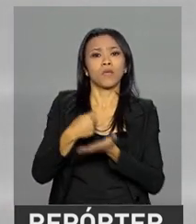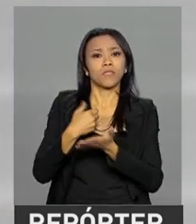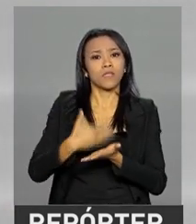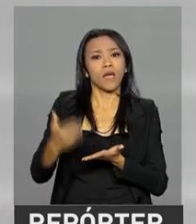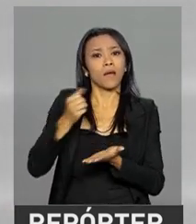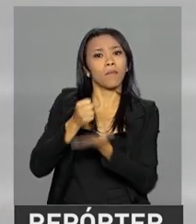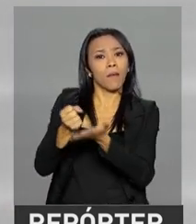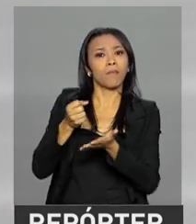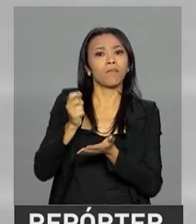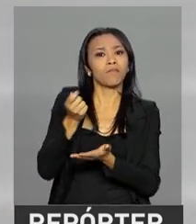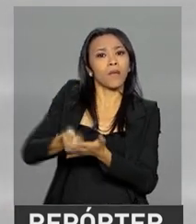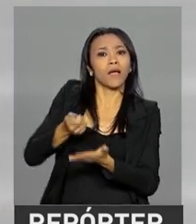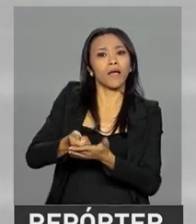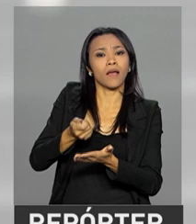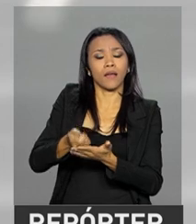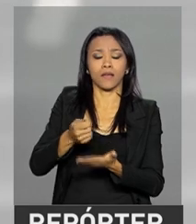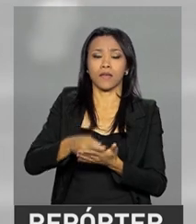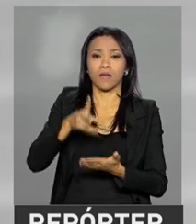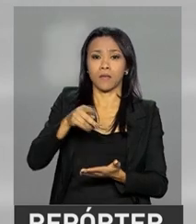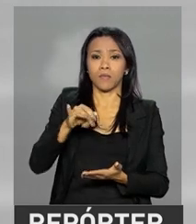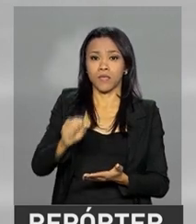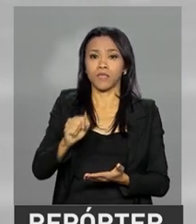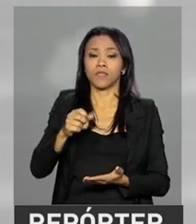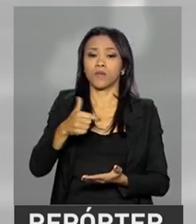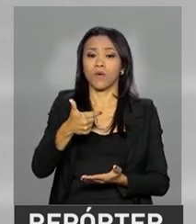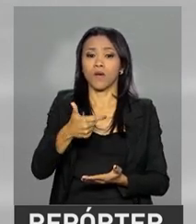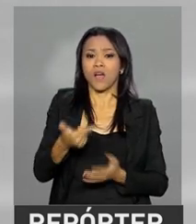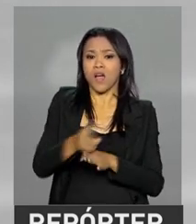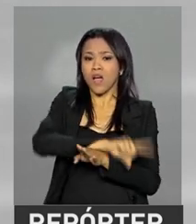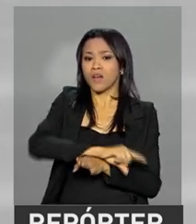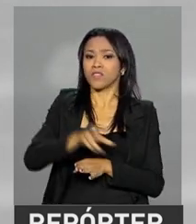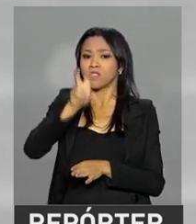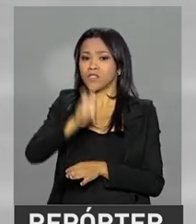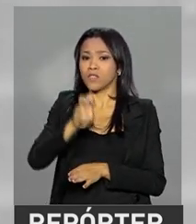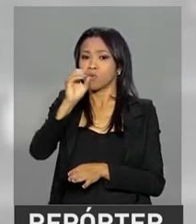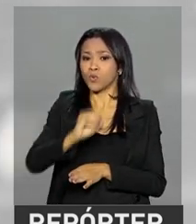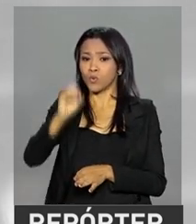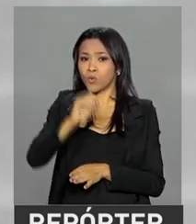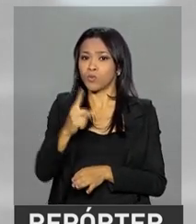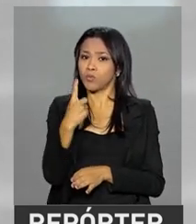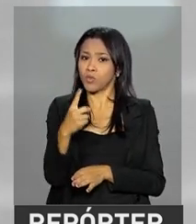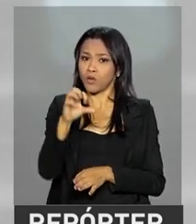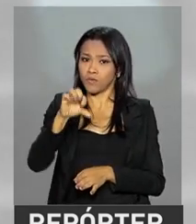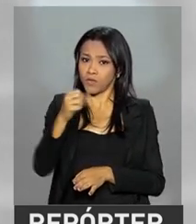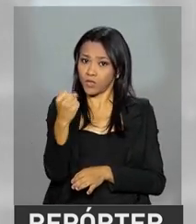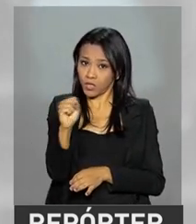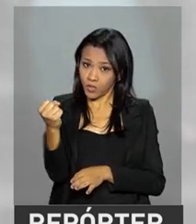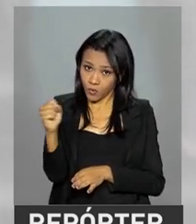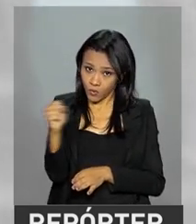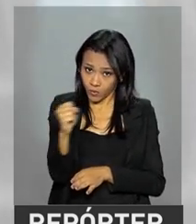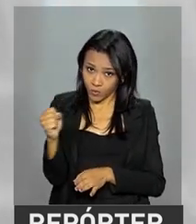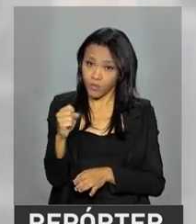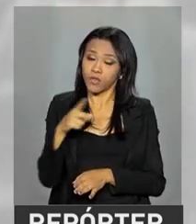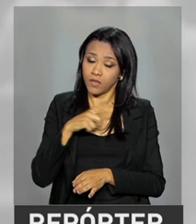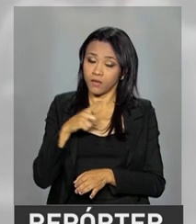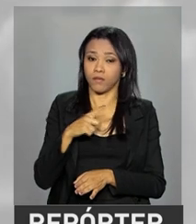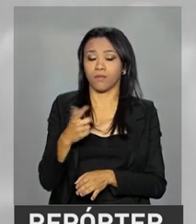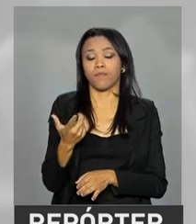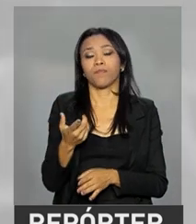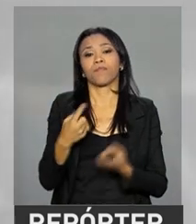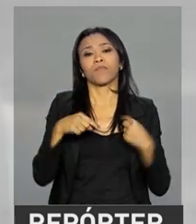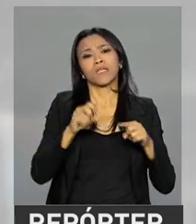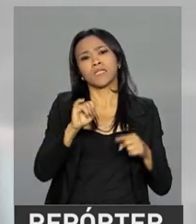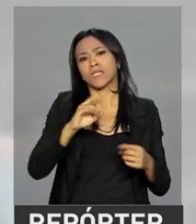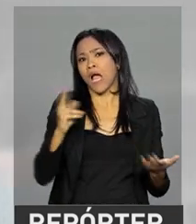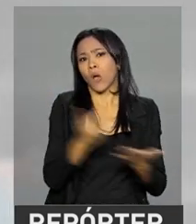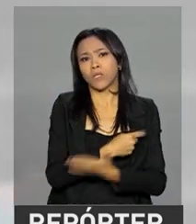ou pasep antes de 5 de outubro de 1988 e possui valores de cotas para resgate em caso de